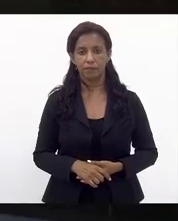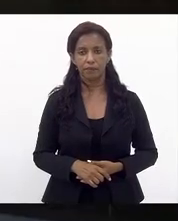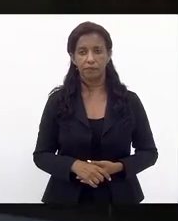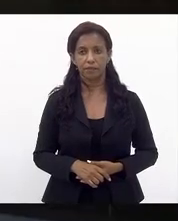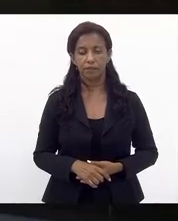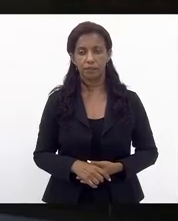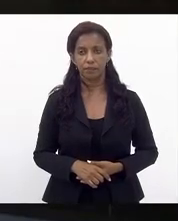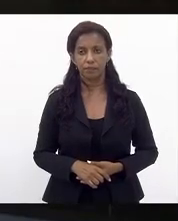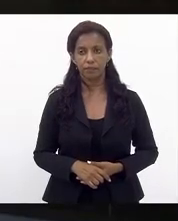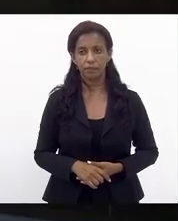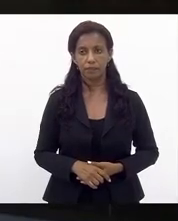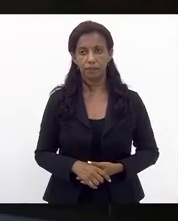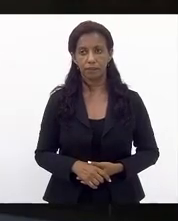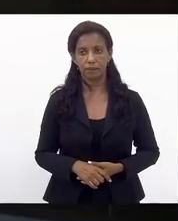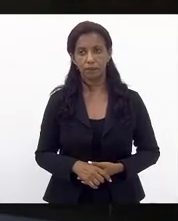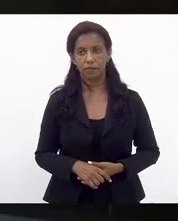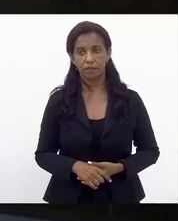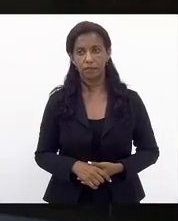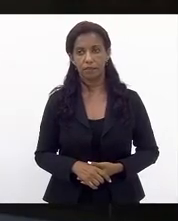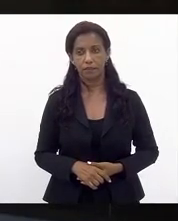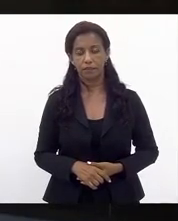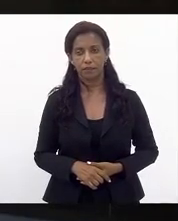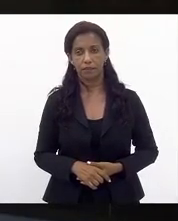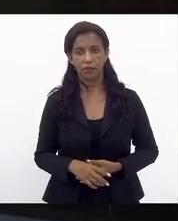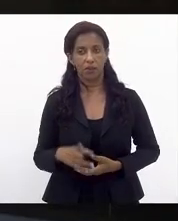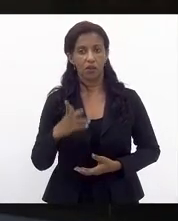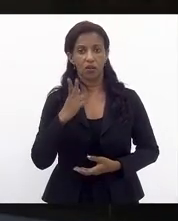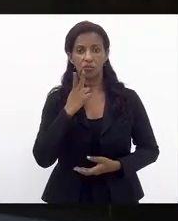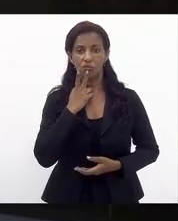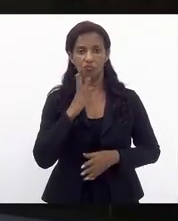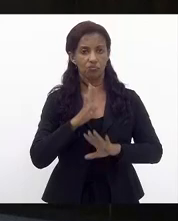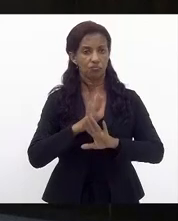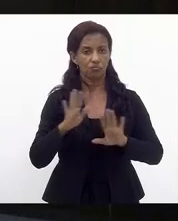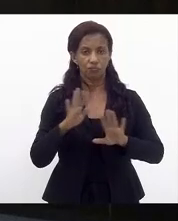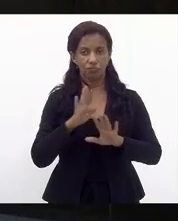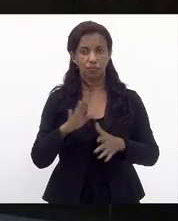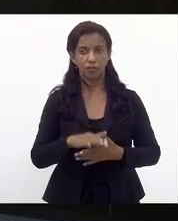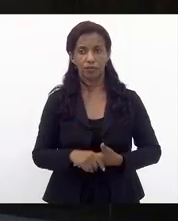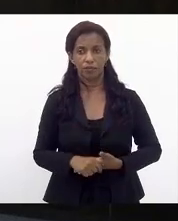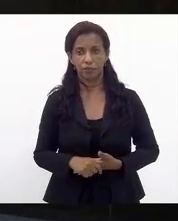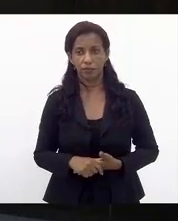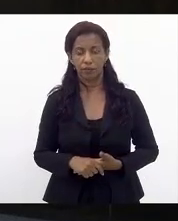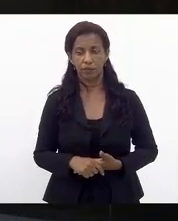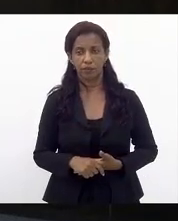o nome não fale para mim não não falo